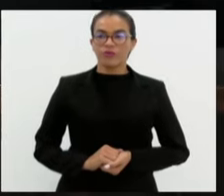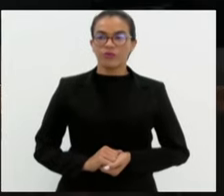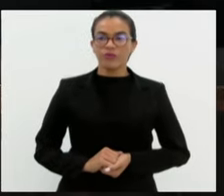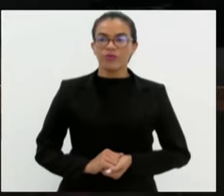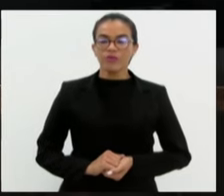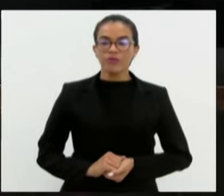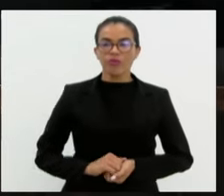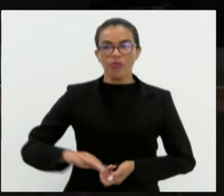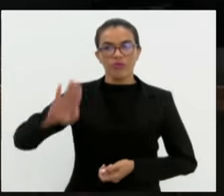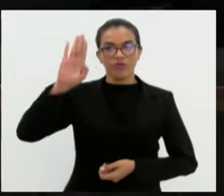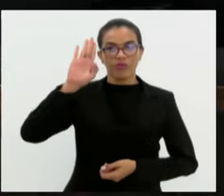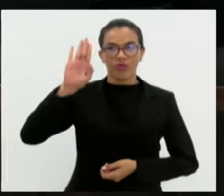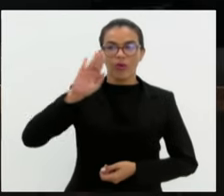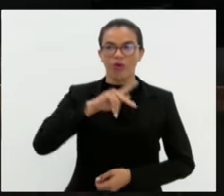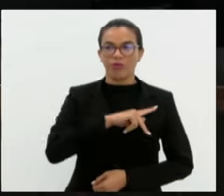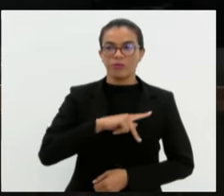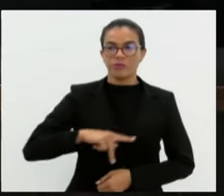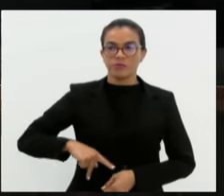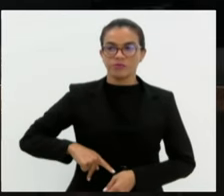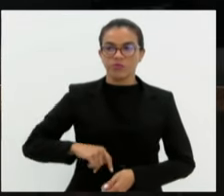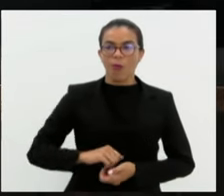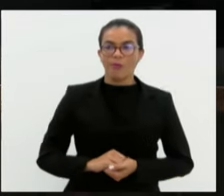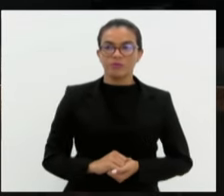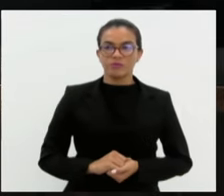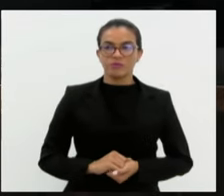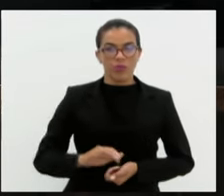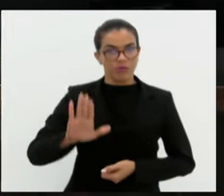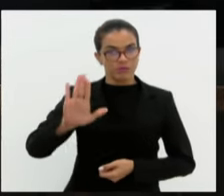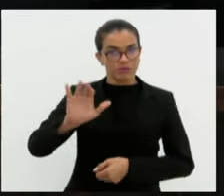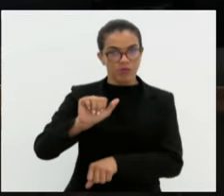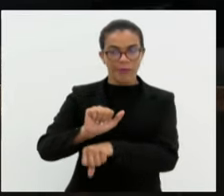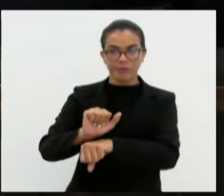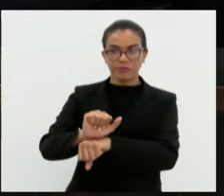Pela ordem, presidente. Não, tem pela ordem, não. Já vai, peraí.